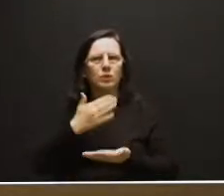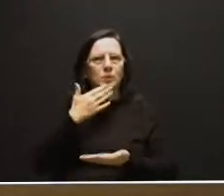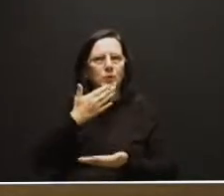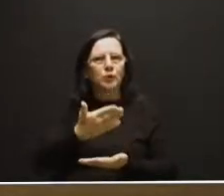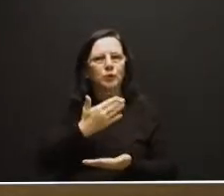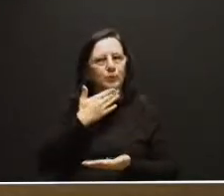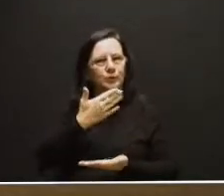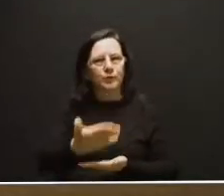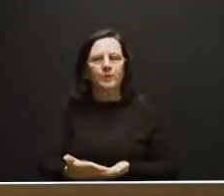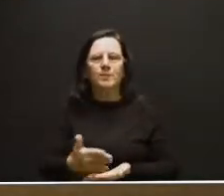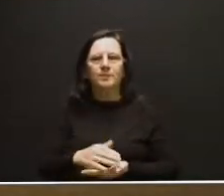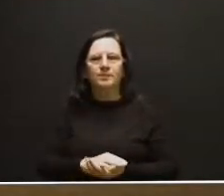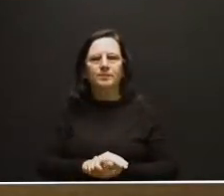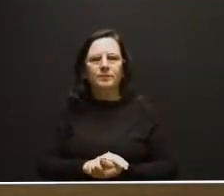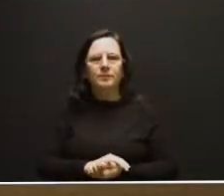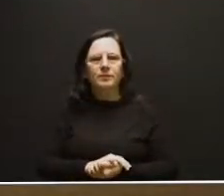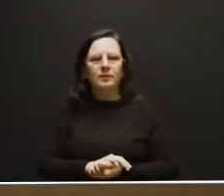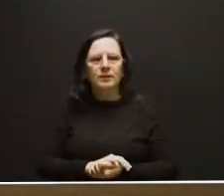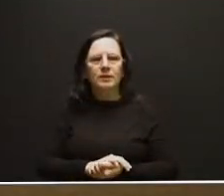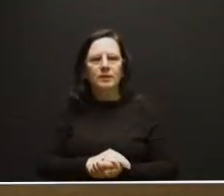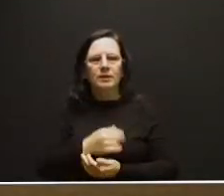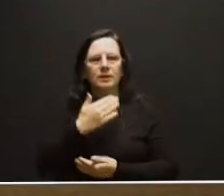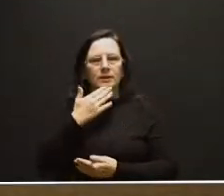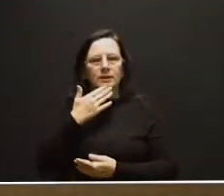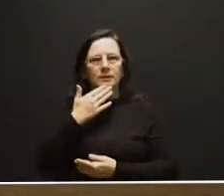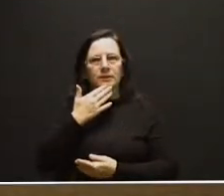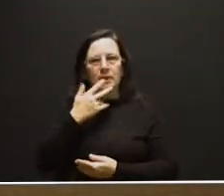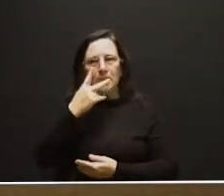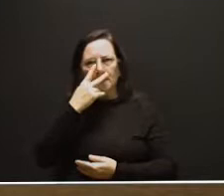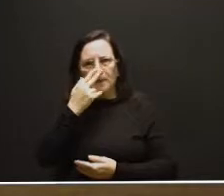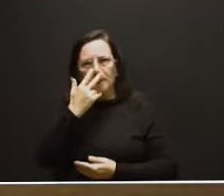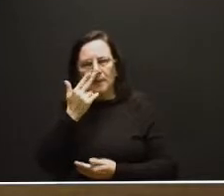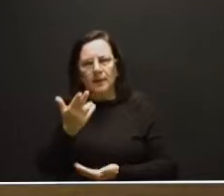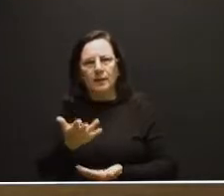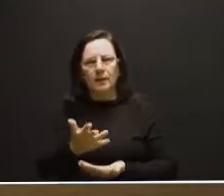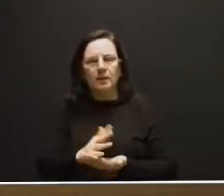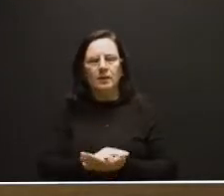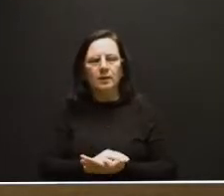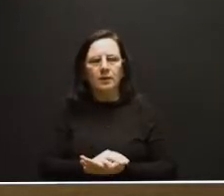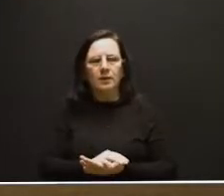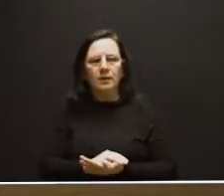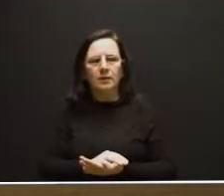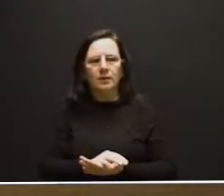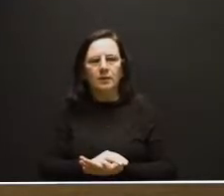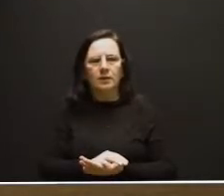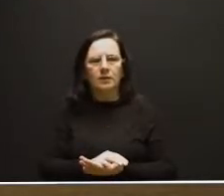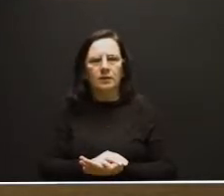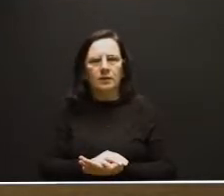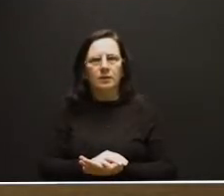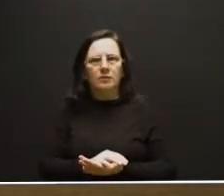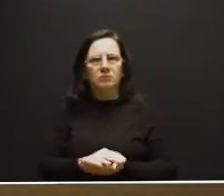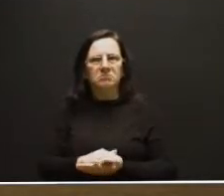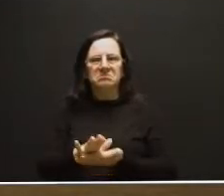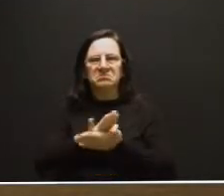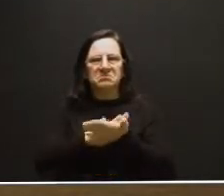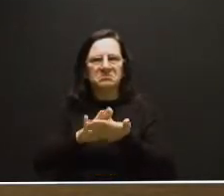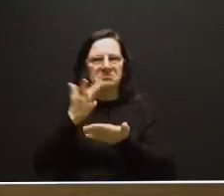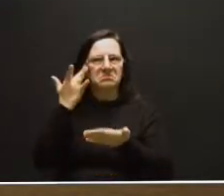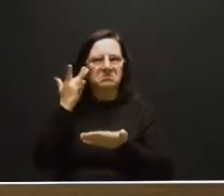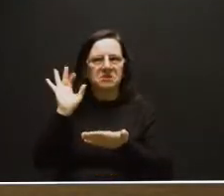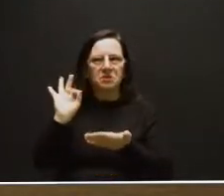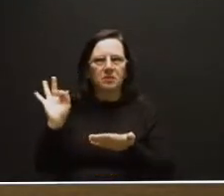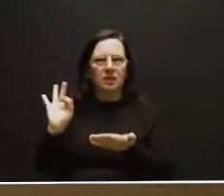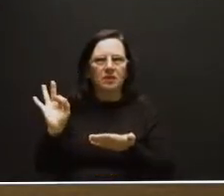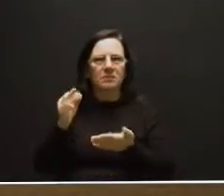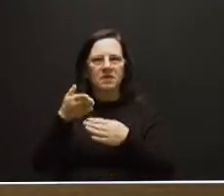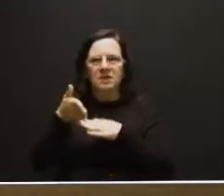é e e parece que esta casa está vamos dizer assim sem saber né ou sem participar